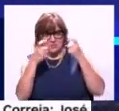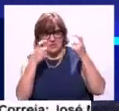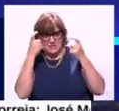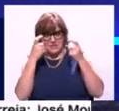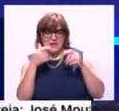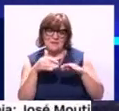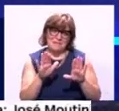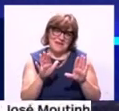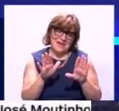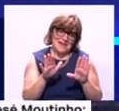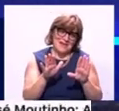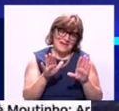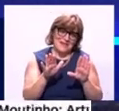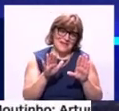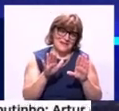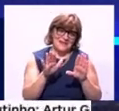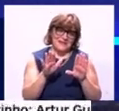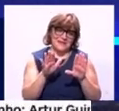mas